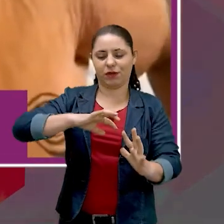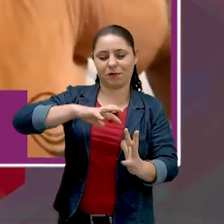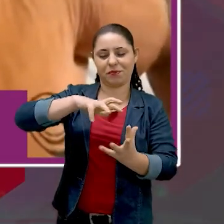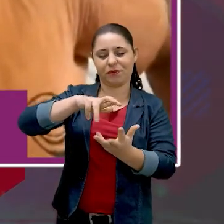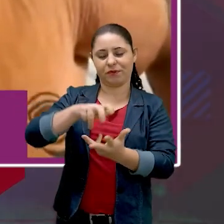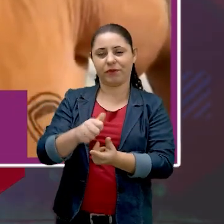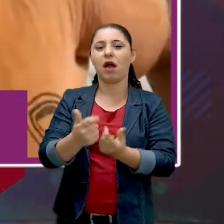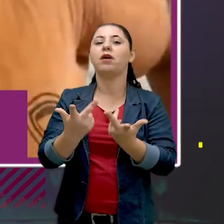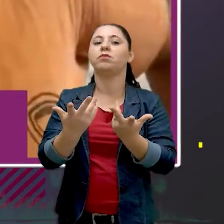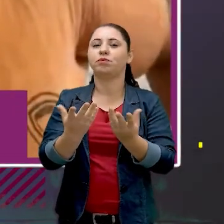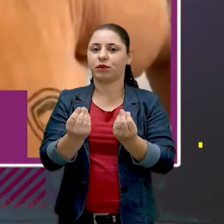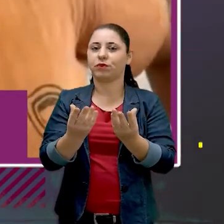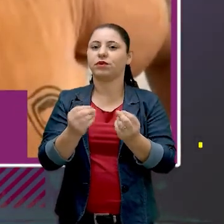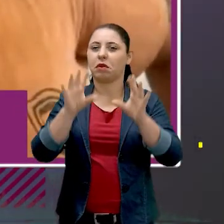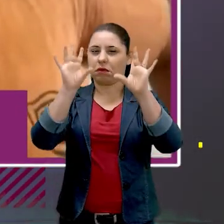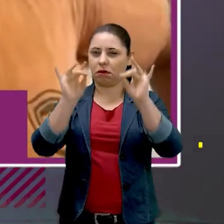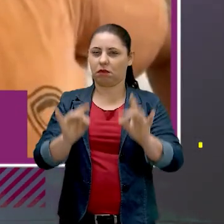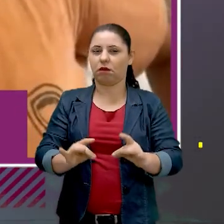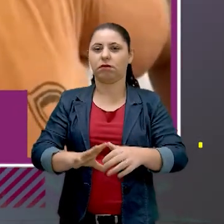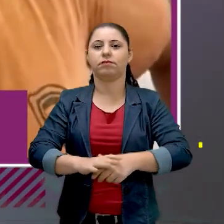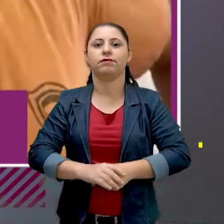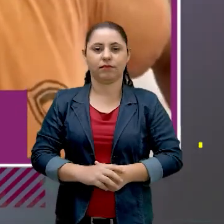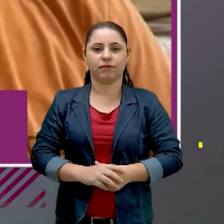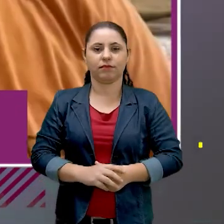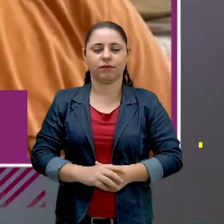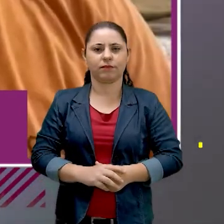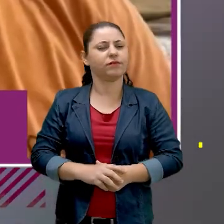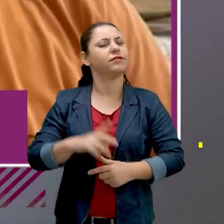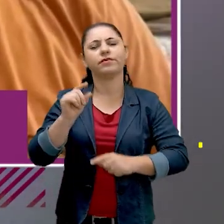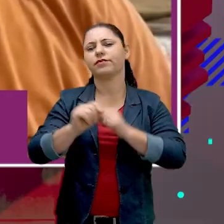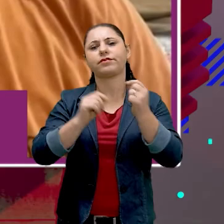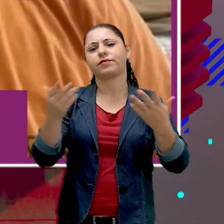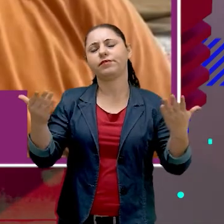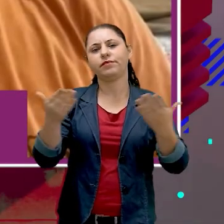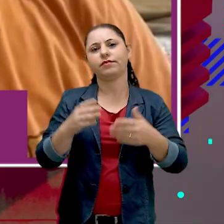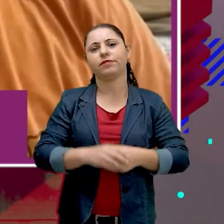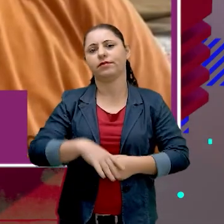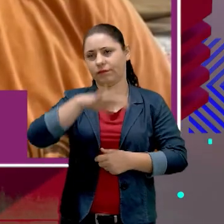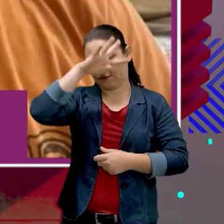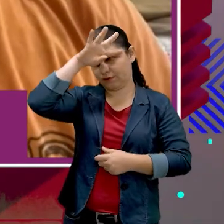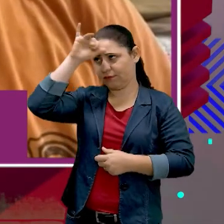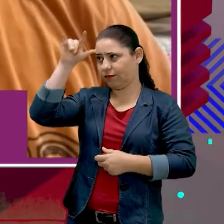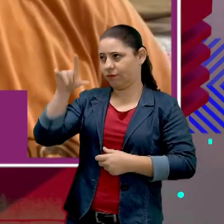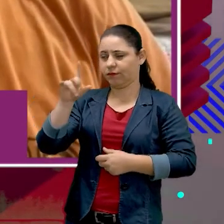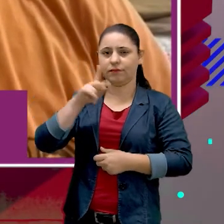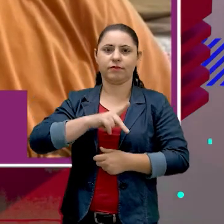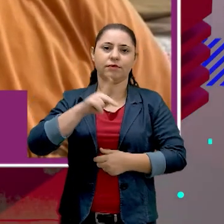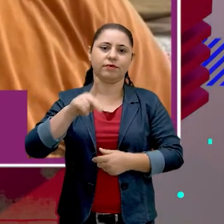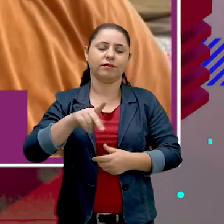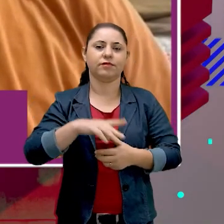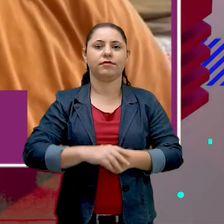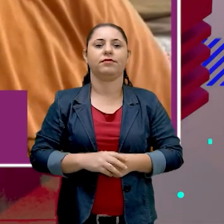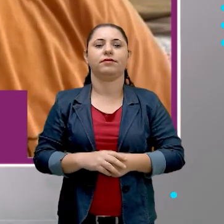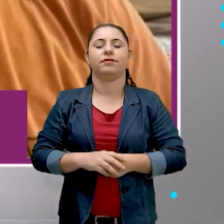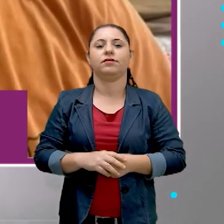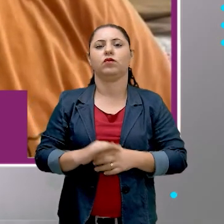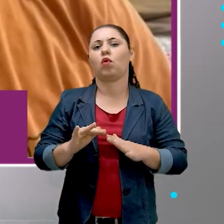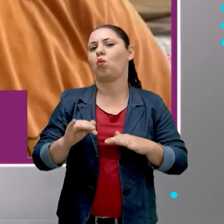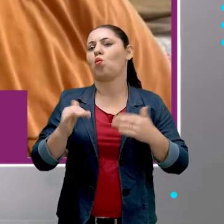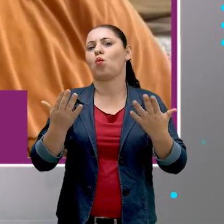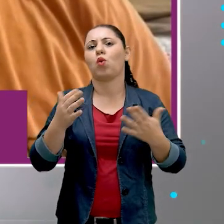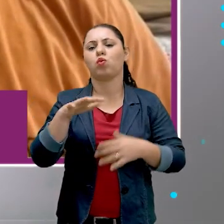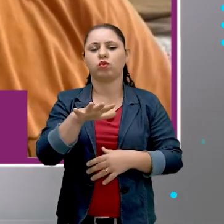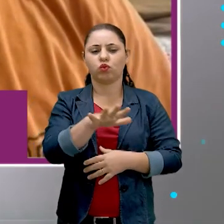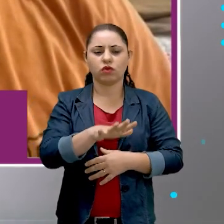geopolítica mundial ela é muito complexa. E falando agora sobre Mato Grosso do Sul, professor,